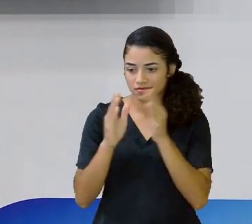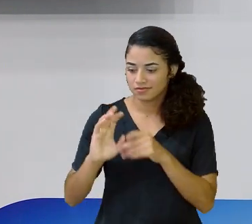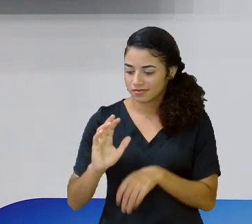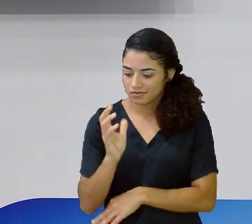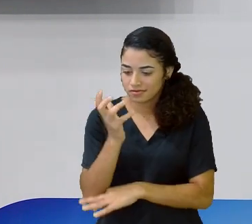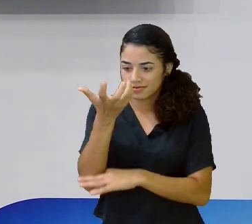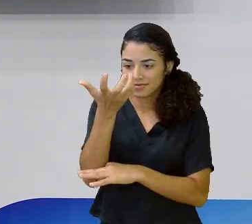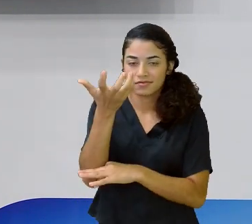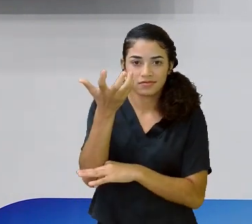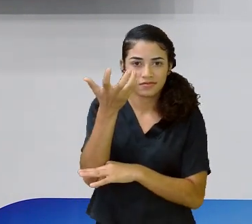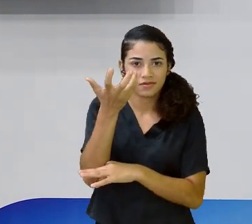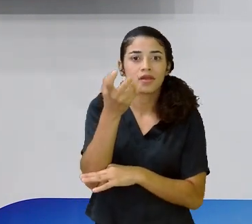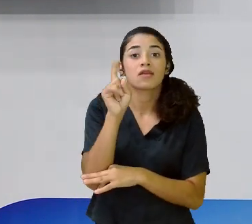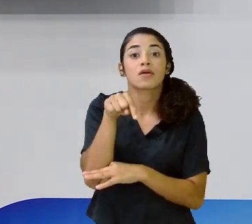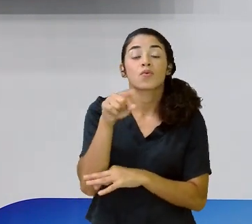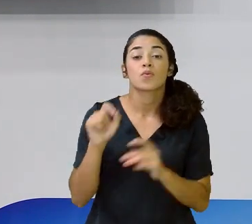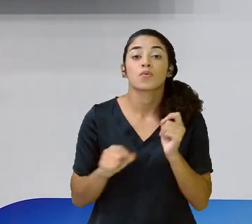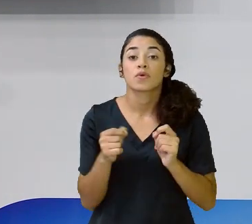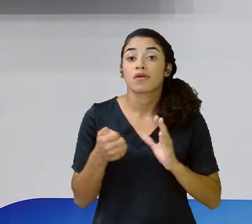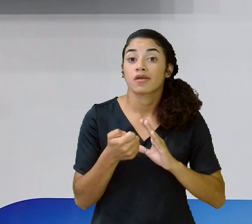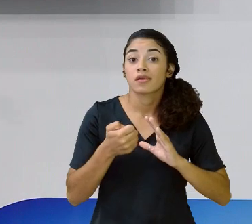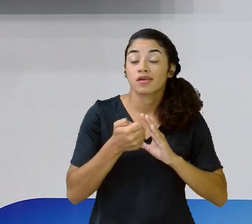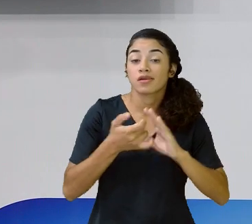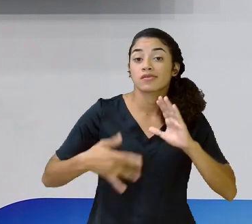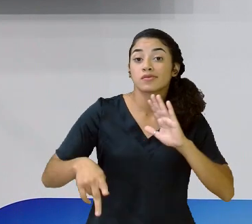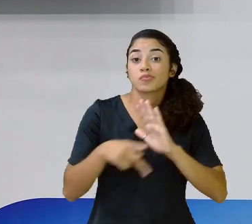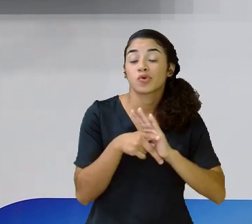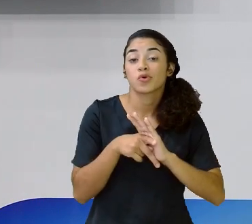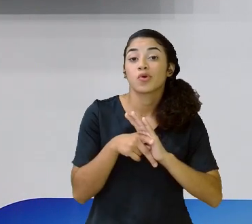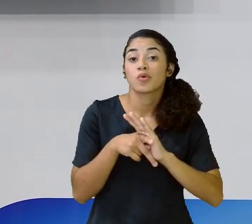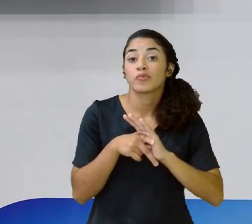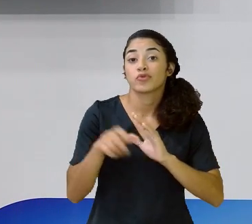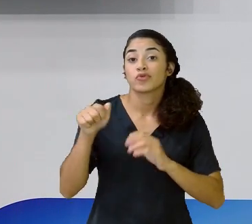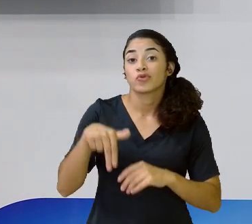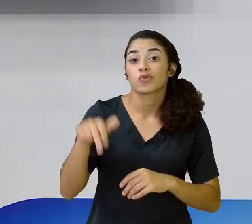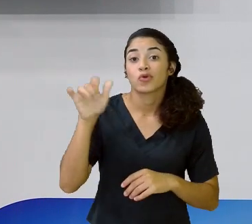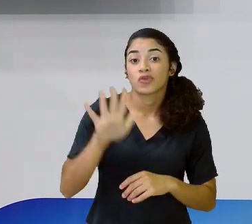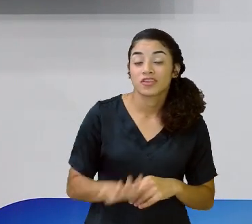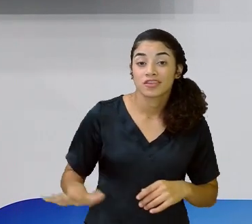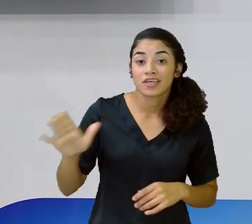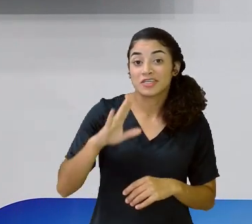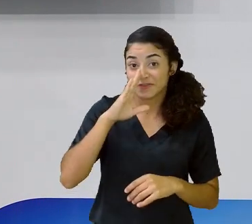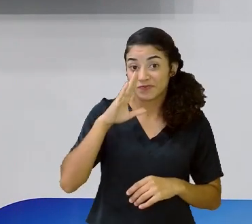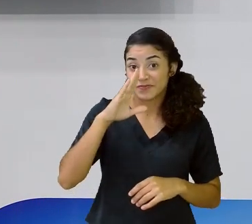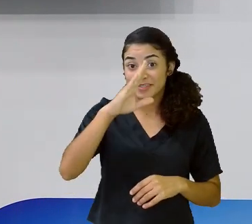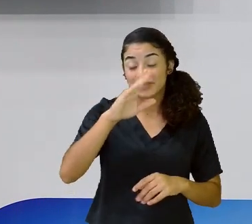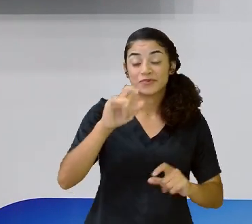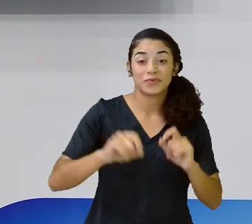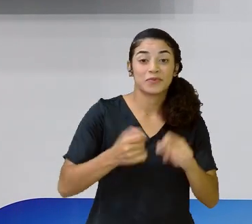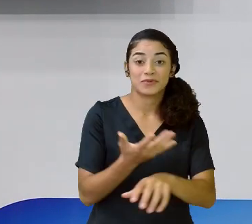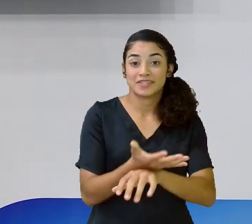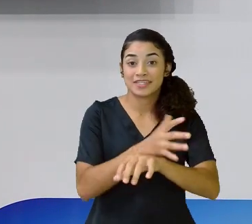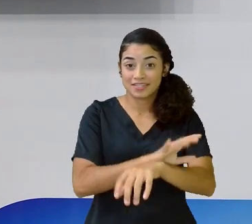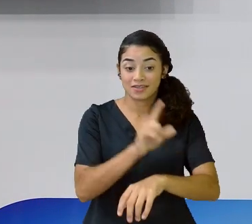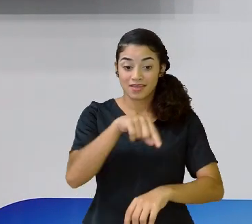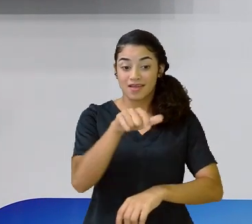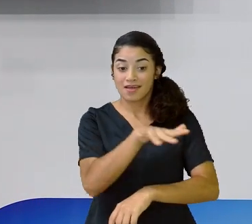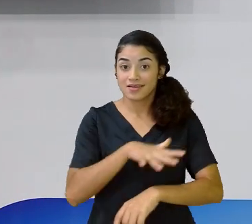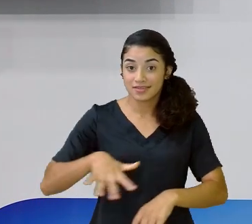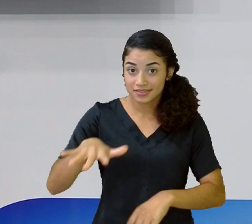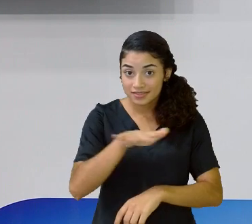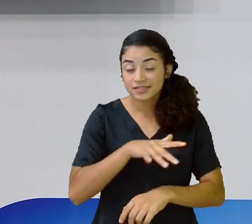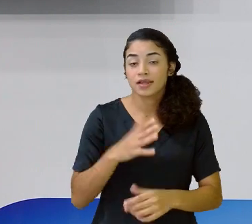Esta plantinha aqui é uma planta característica da onde? Da região Nordeste, principalmente do Sertão, que é uma região